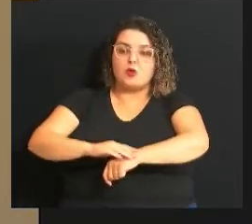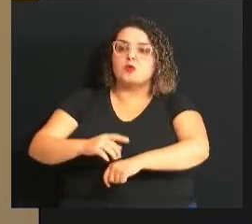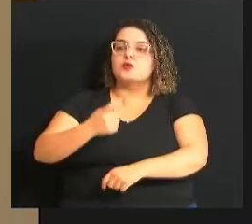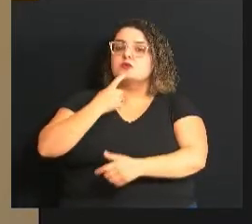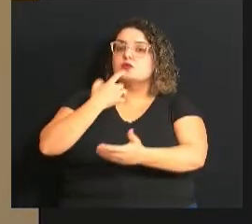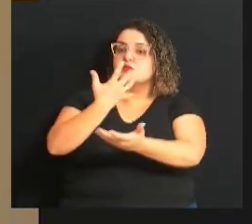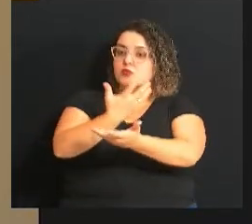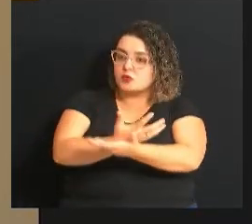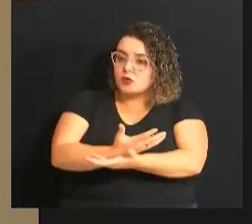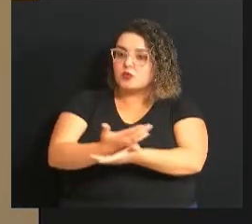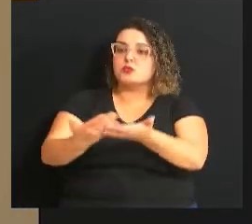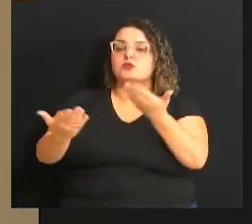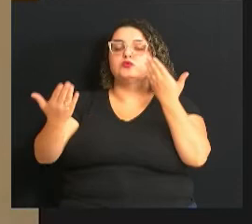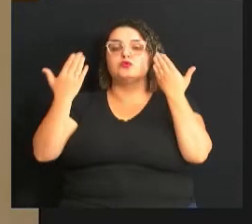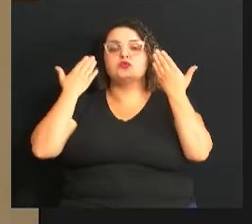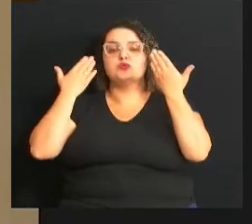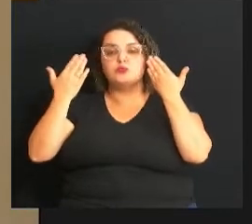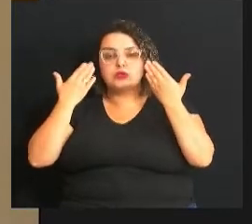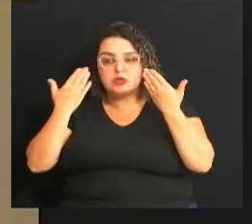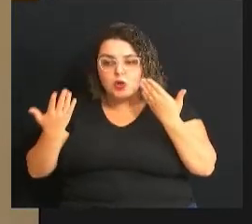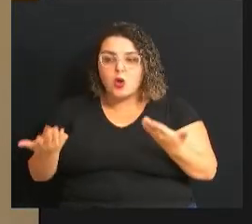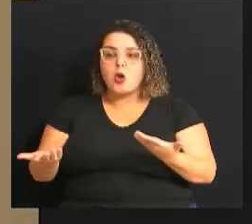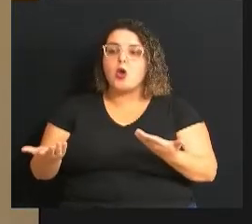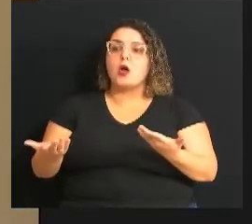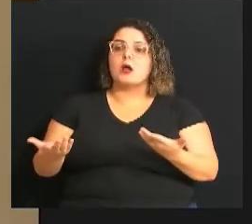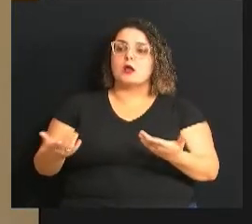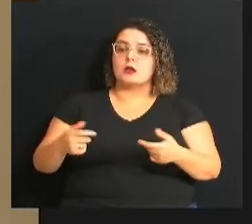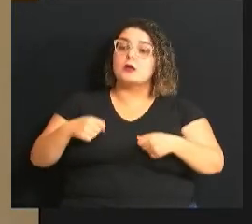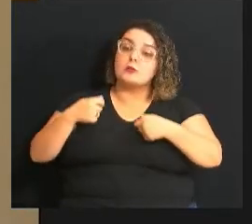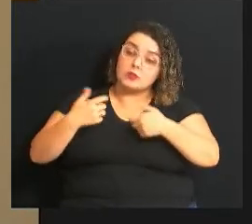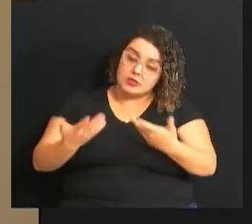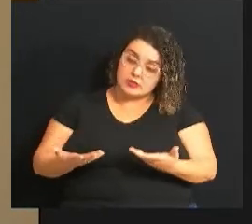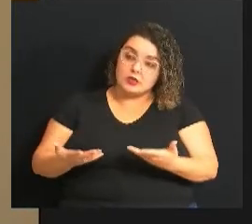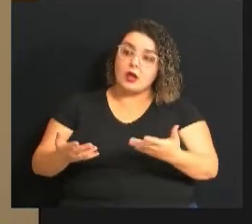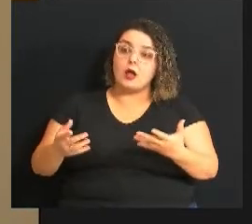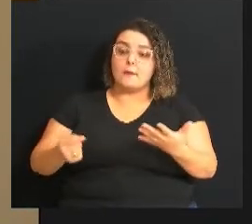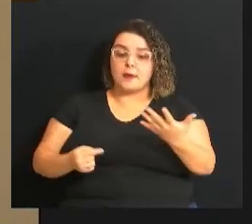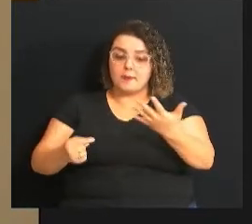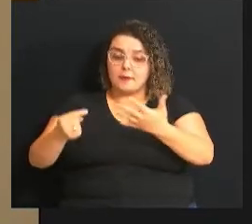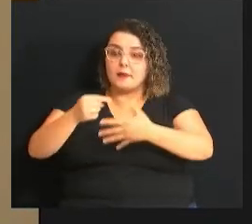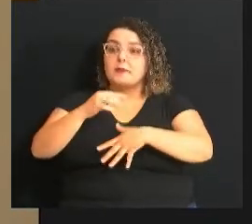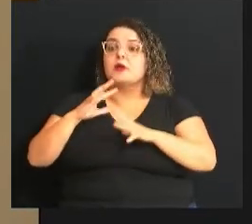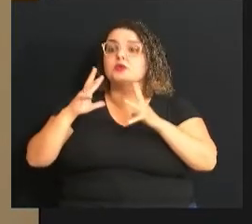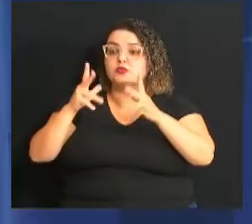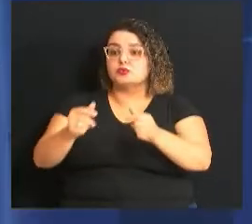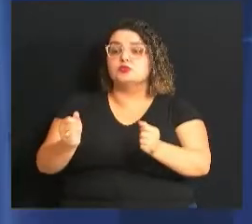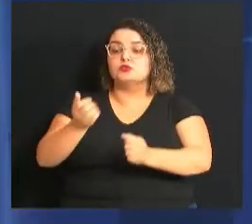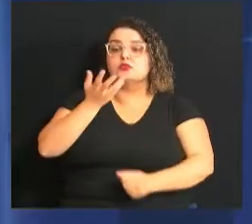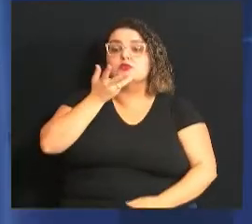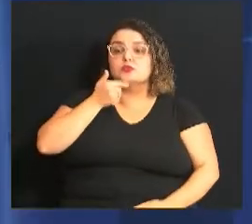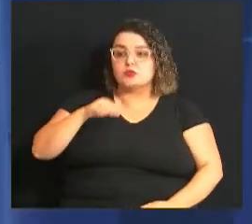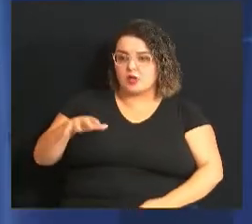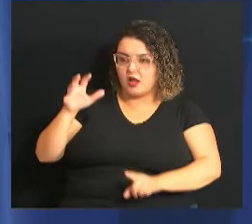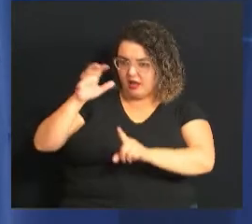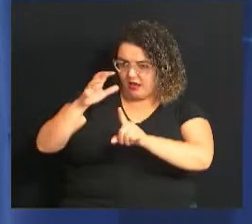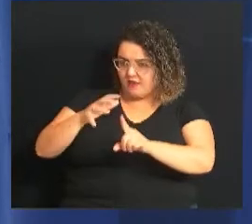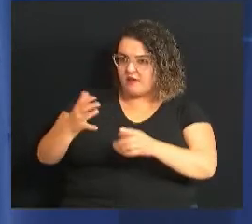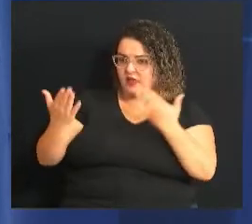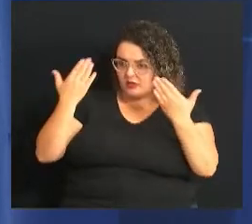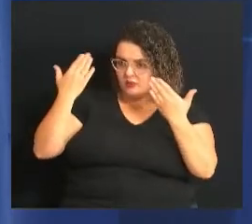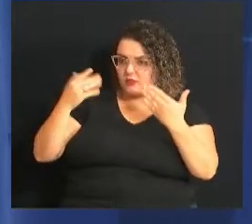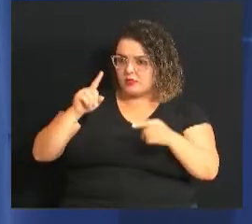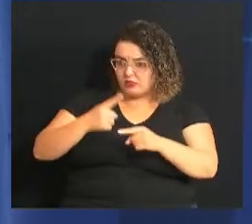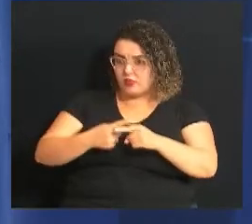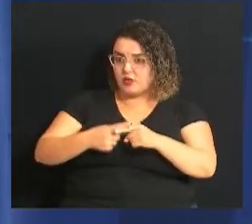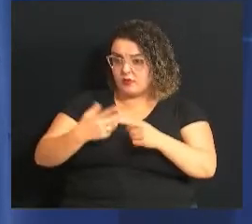os psicológicos, e a gente tem que abordar tudo isso, né, com a criança. Afeta o psicológico da criança, né?